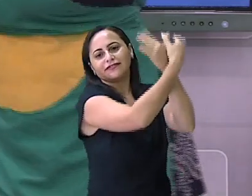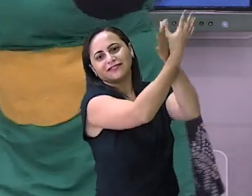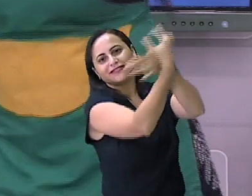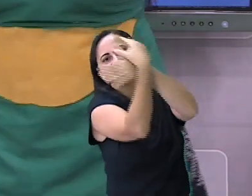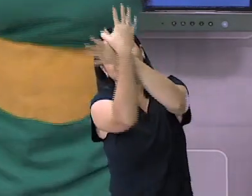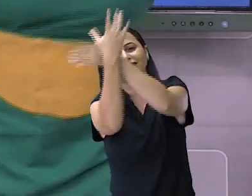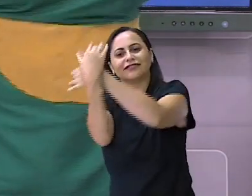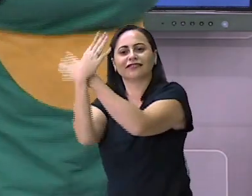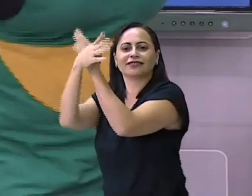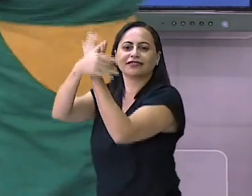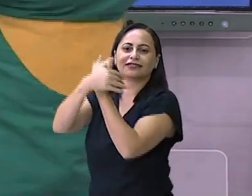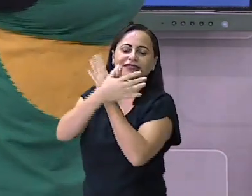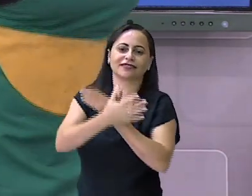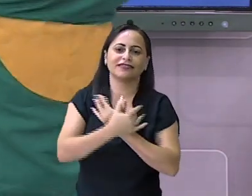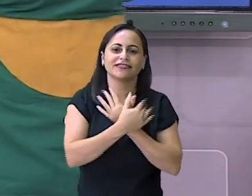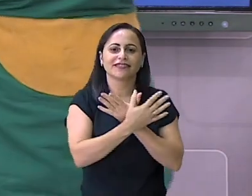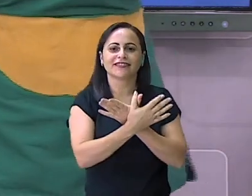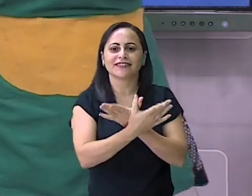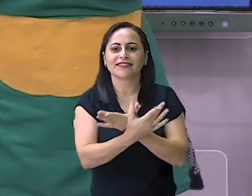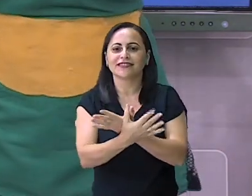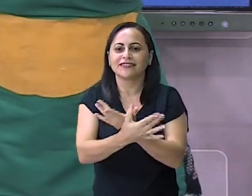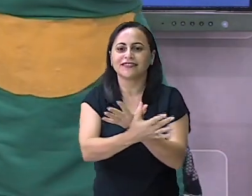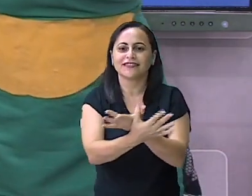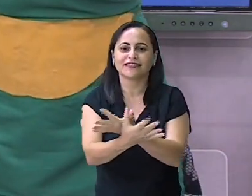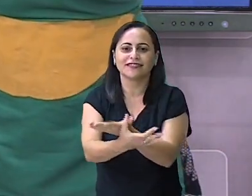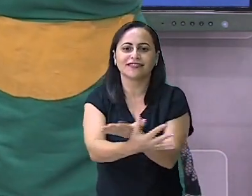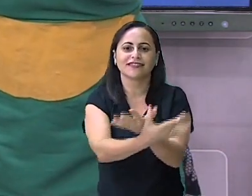voa, voa borboleta.